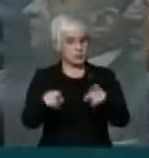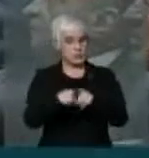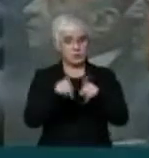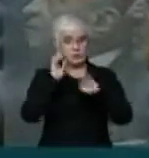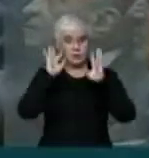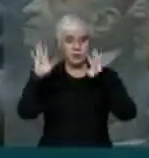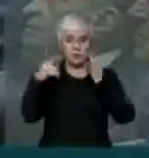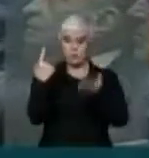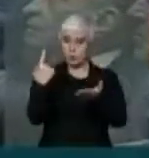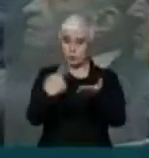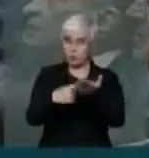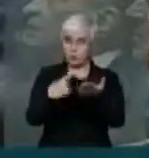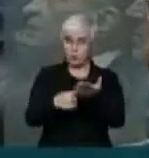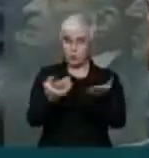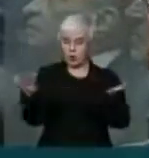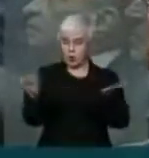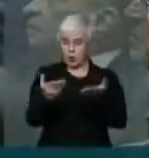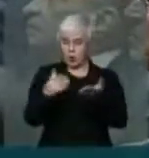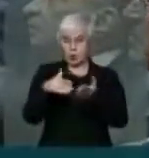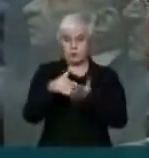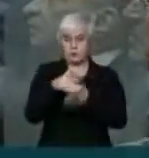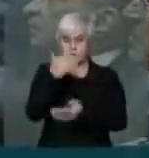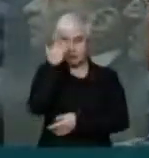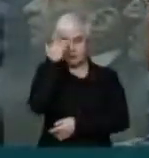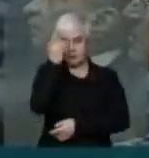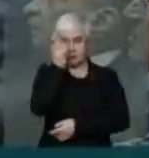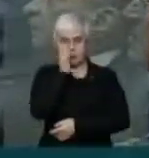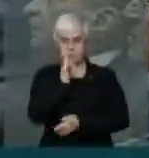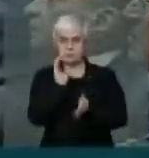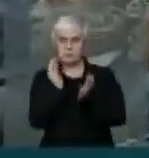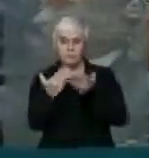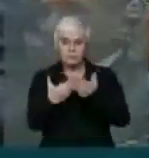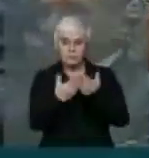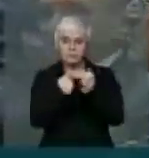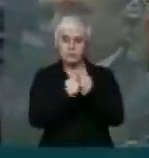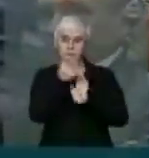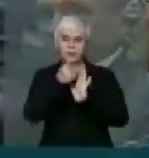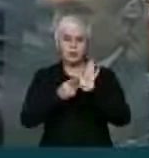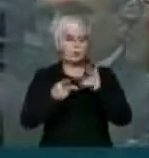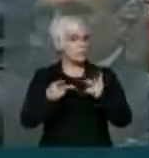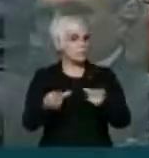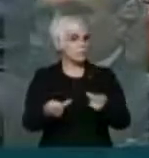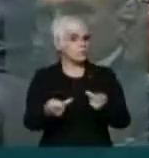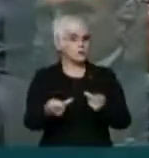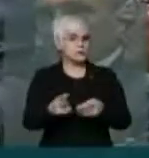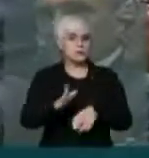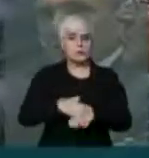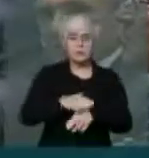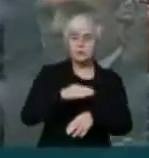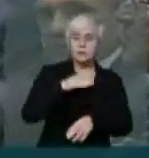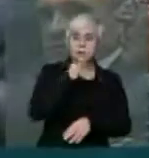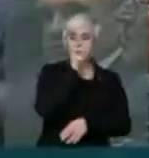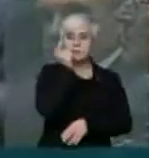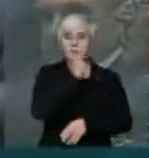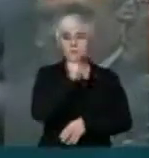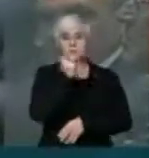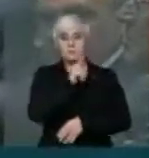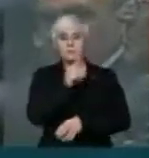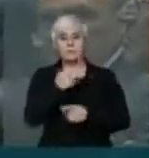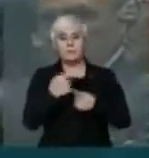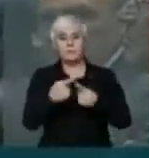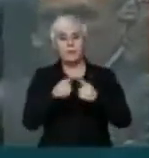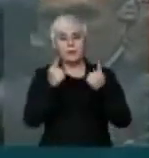numa convocação entre hoje e amanhã, para tentar botar os projetos o máximo possível que não houvesse a